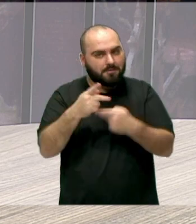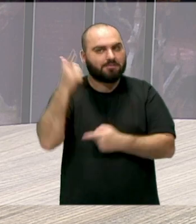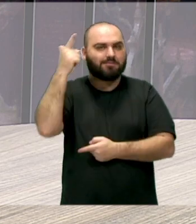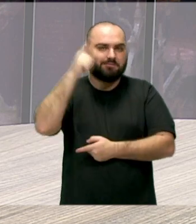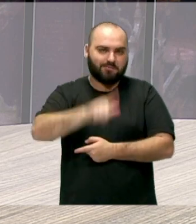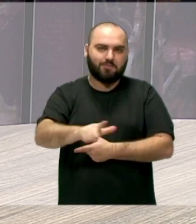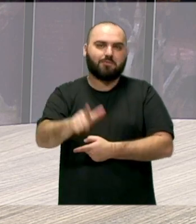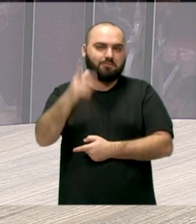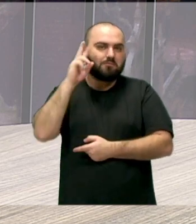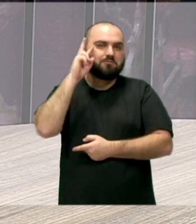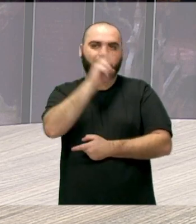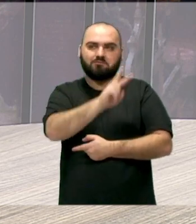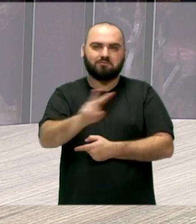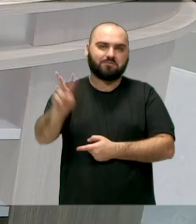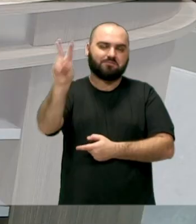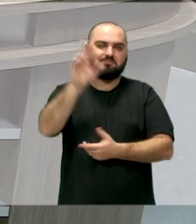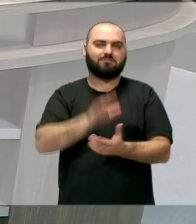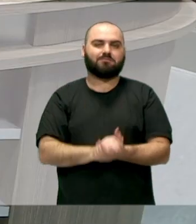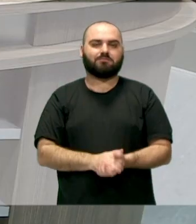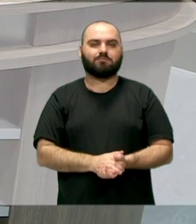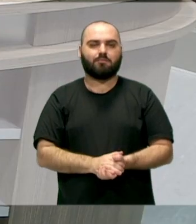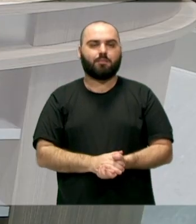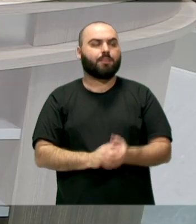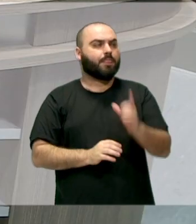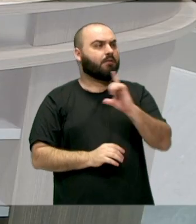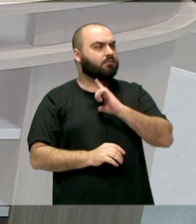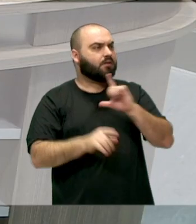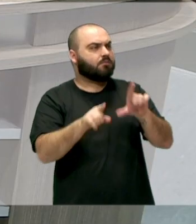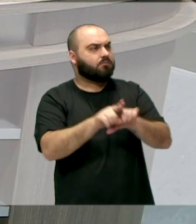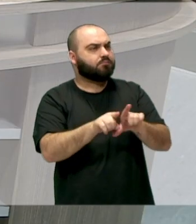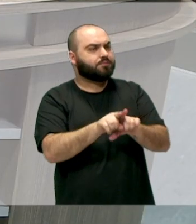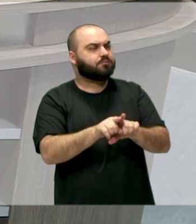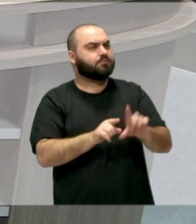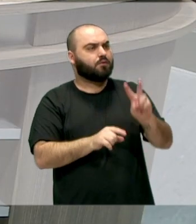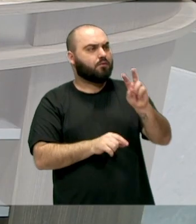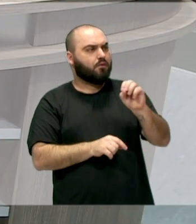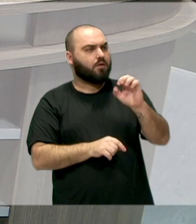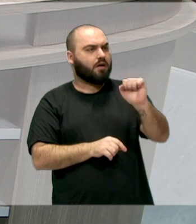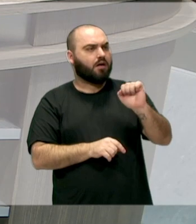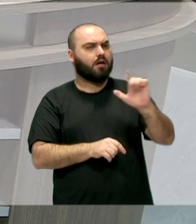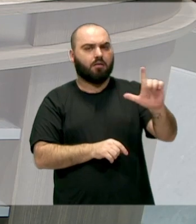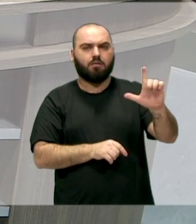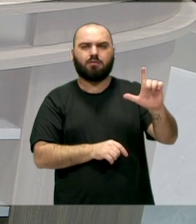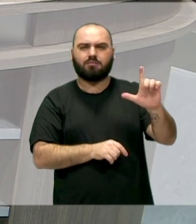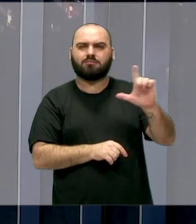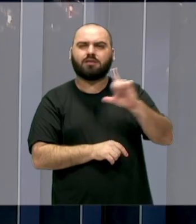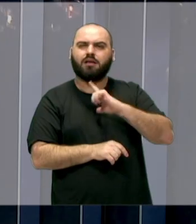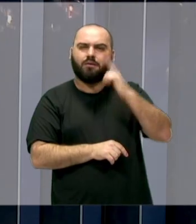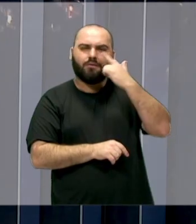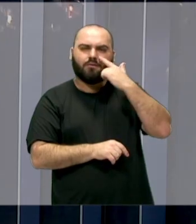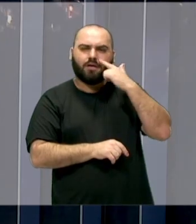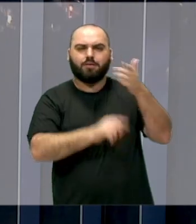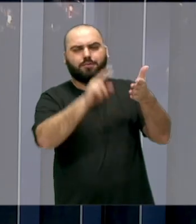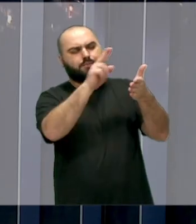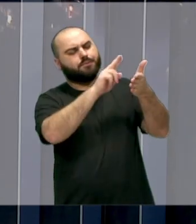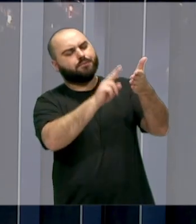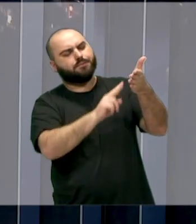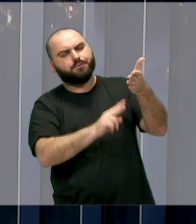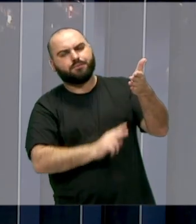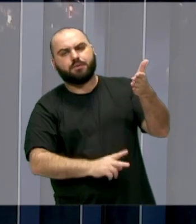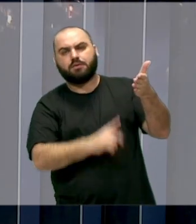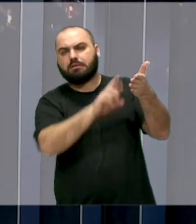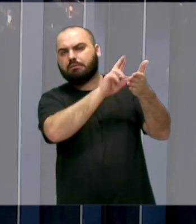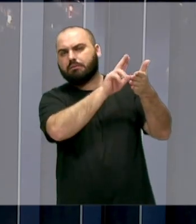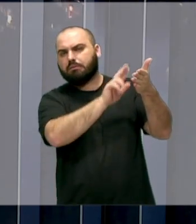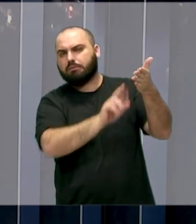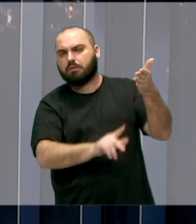também prestigiarem. E tem também o Vocal Brasileirão, e eu estava vendo aqui, né, vários desses espetáculos